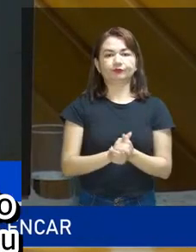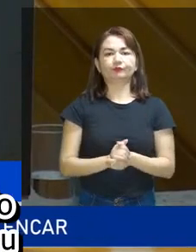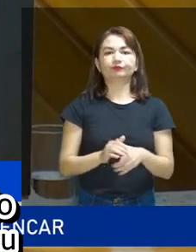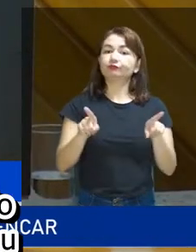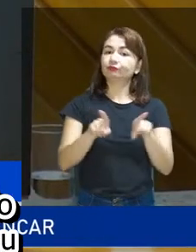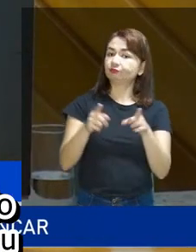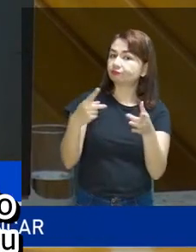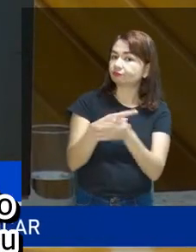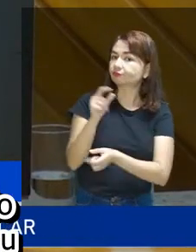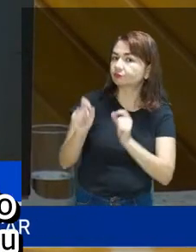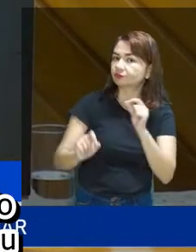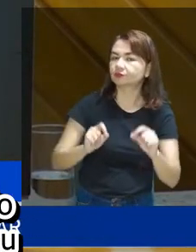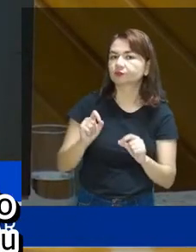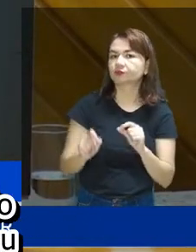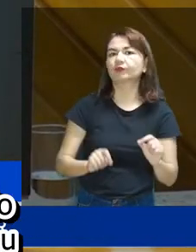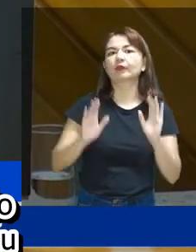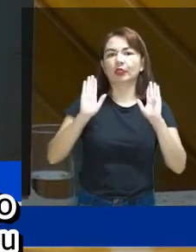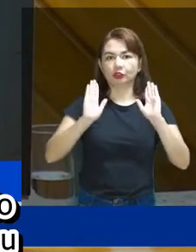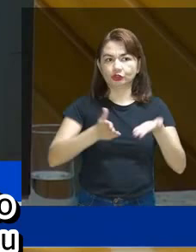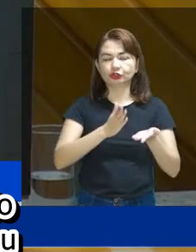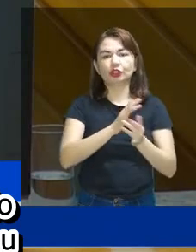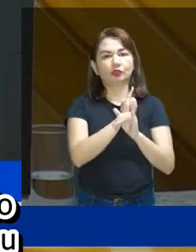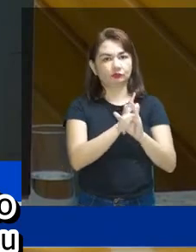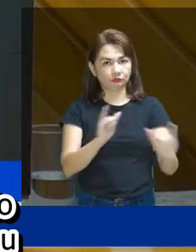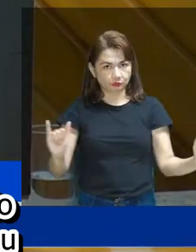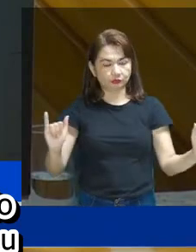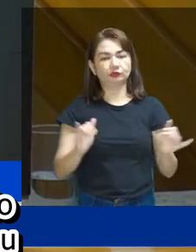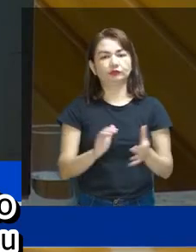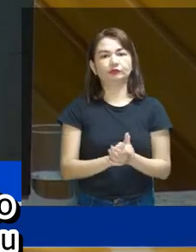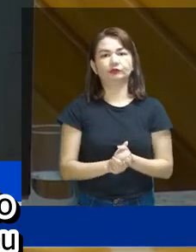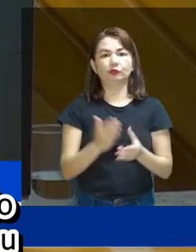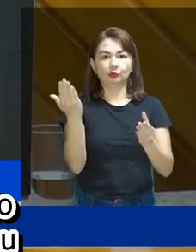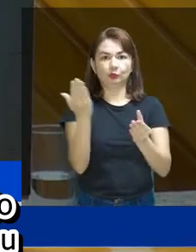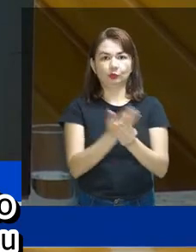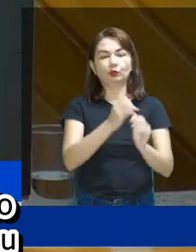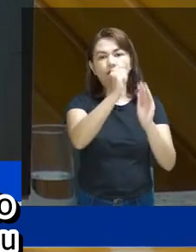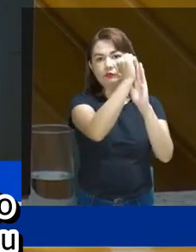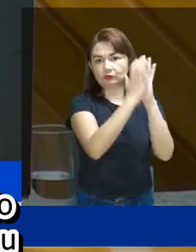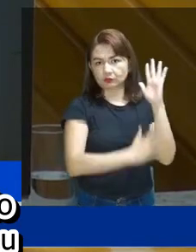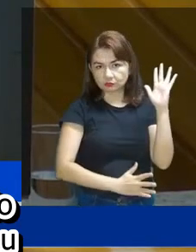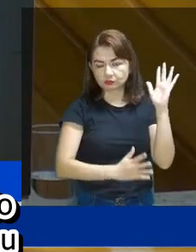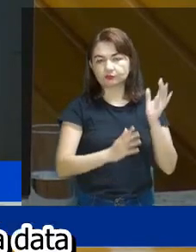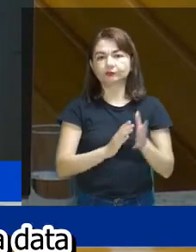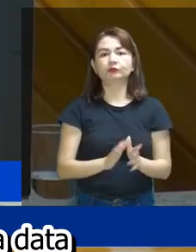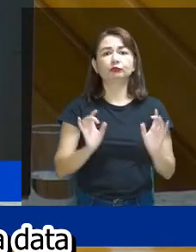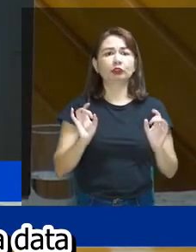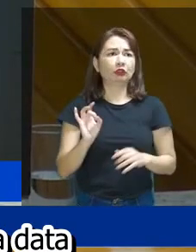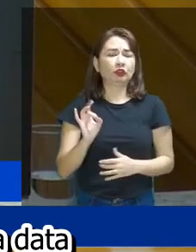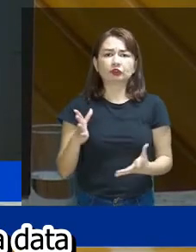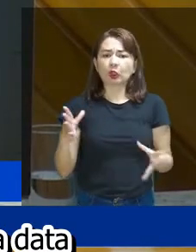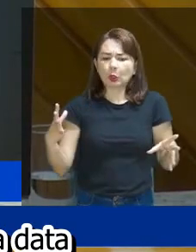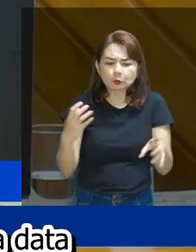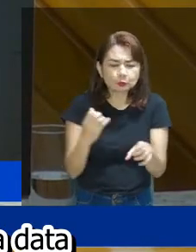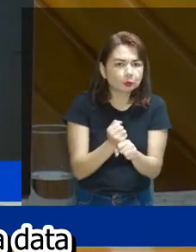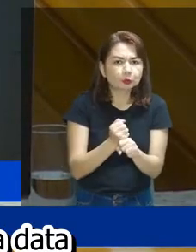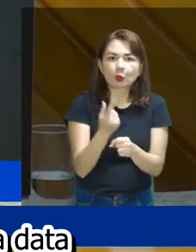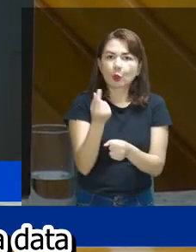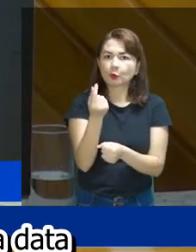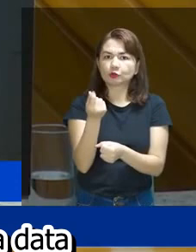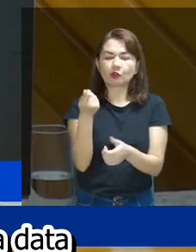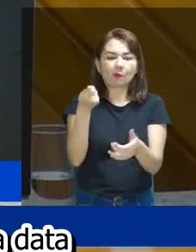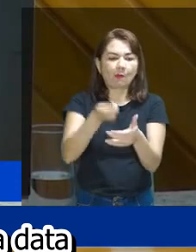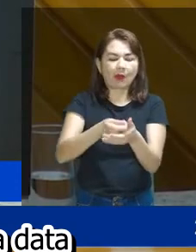Ocorre que, como expressamente destacado no acórdão, o interessado somente procedeu à juntada de prestação de